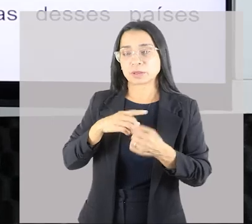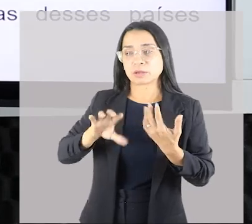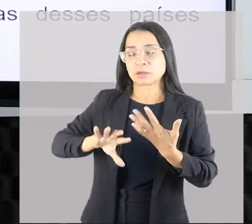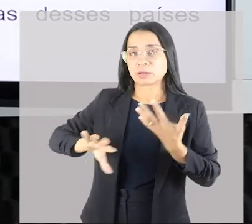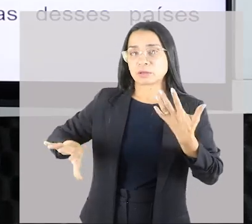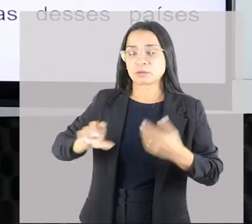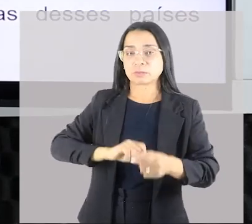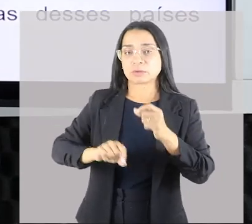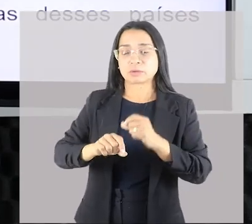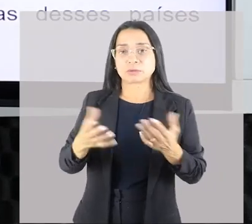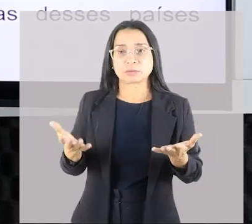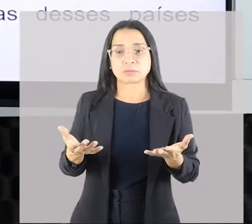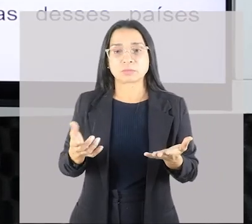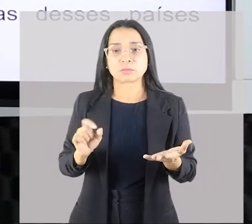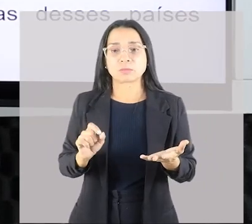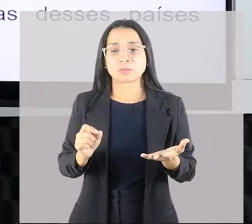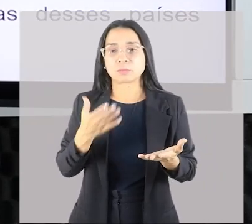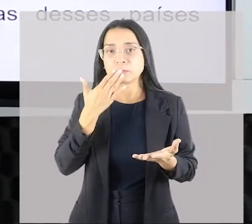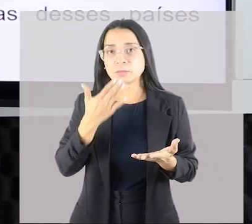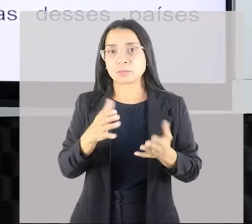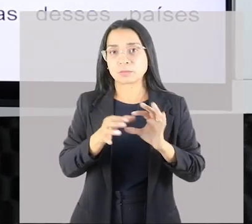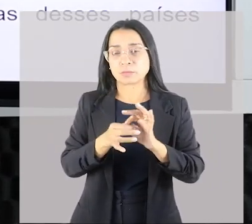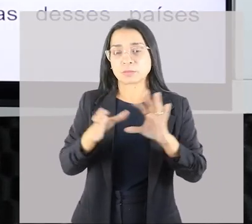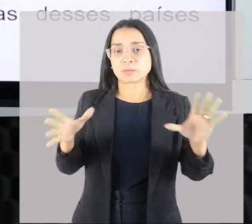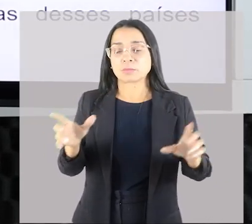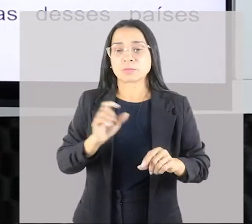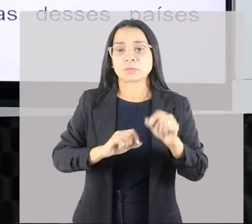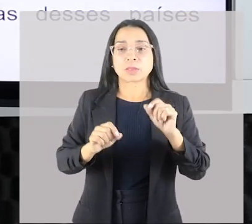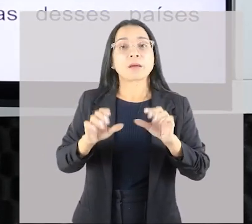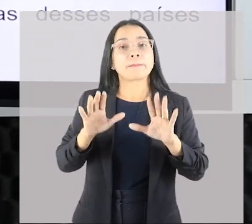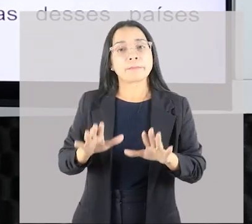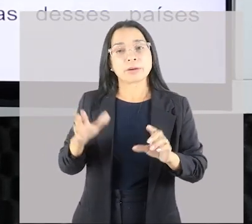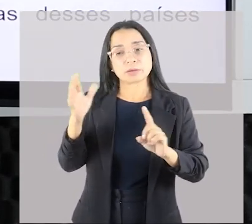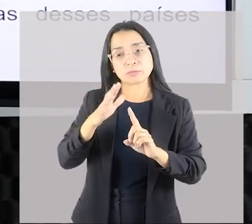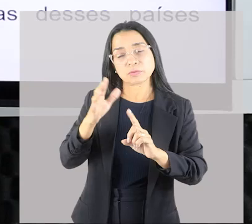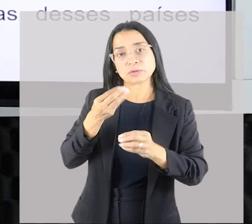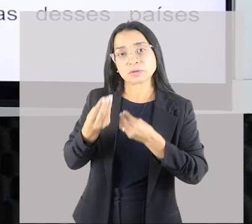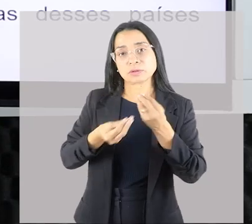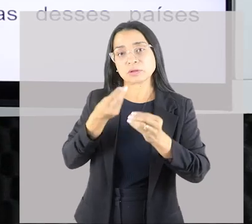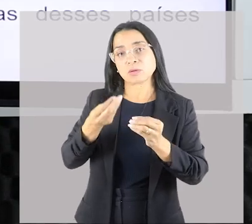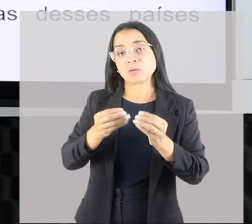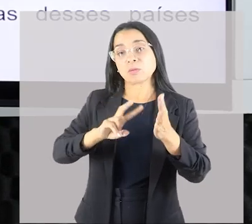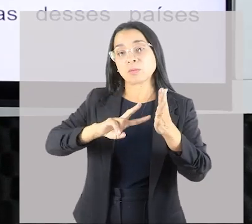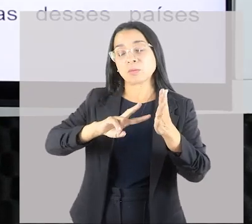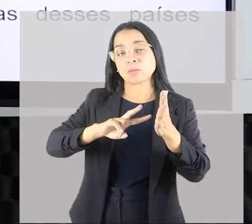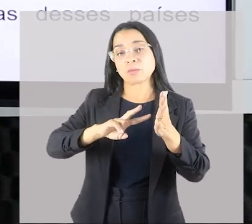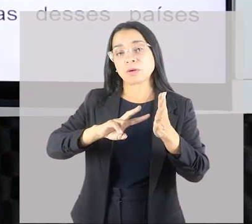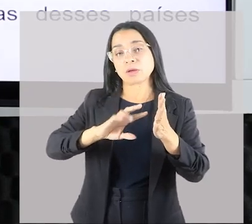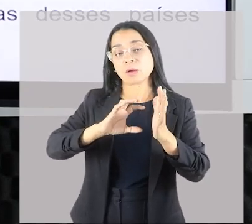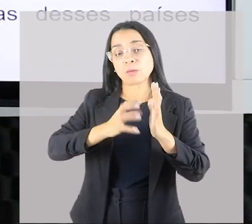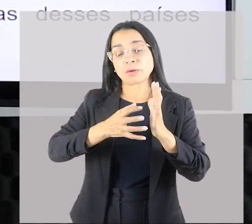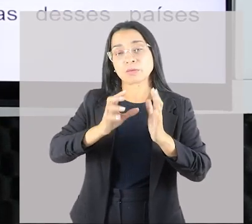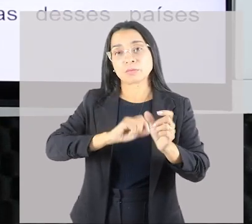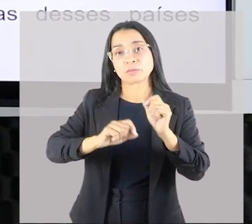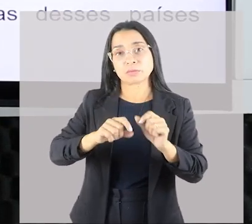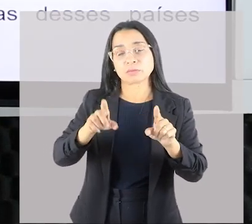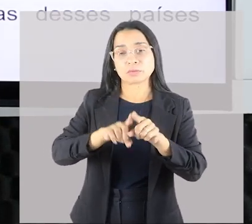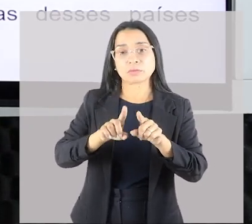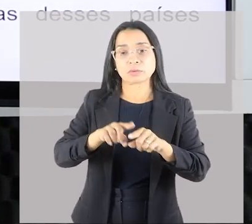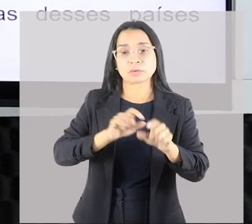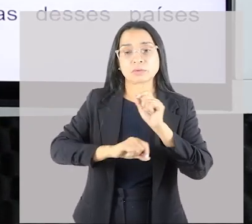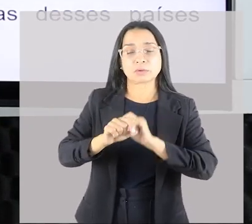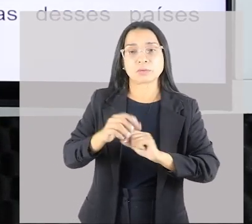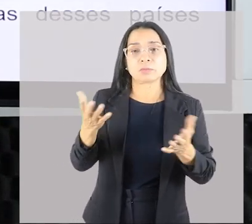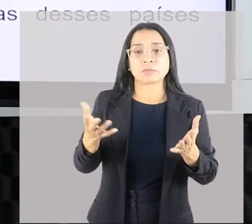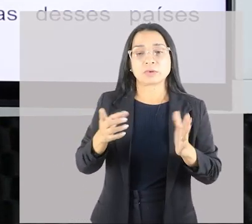Reino Unido, especificamente para pedir a sua independência, mas ele atua também como um partido político, tá certo? Mas ele também vai ficar marcado ali na